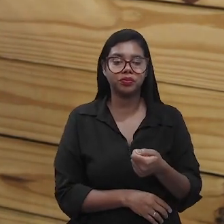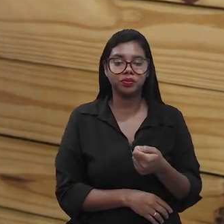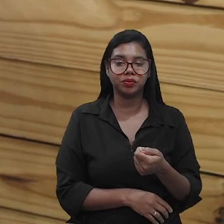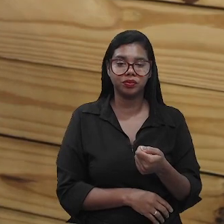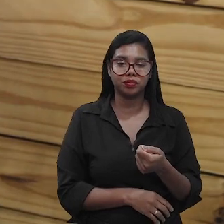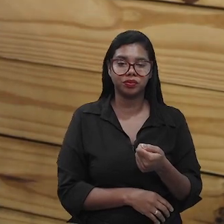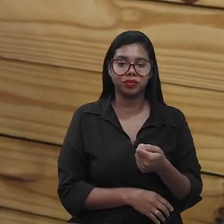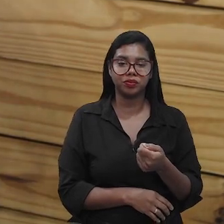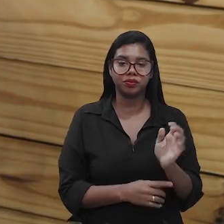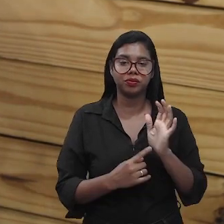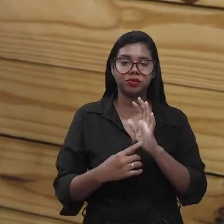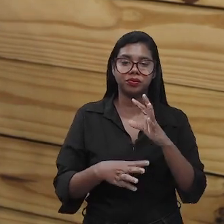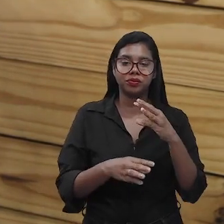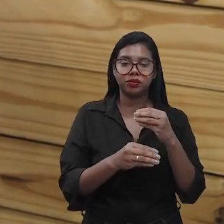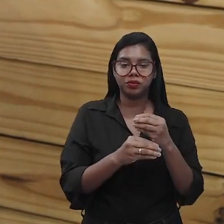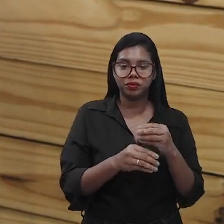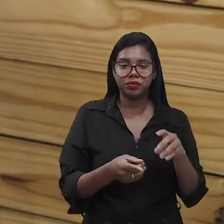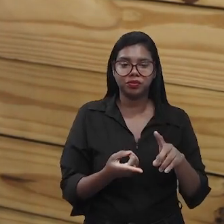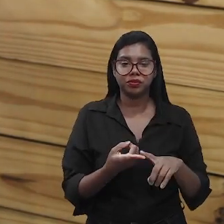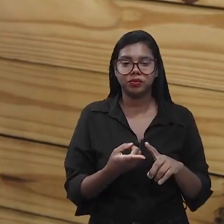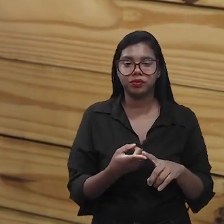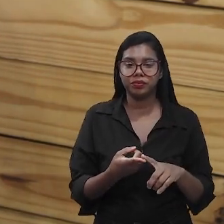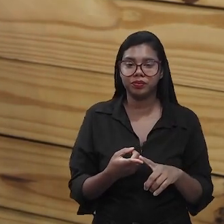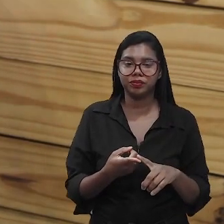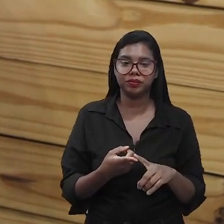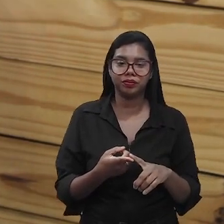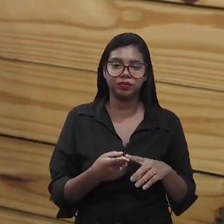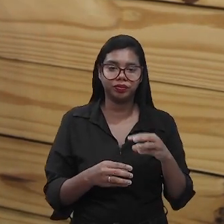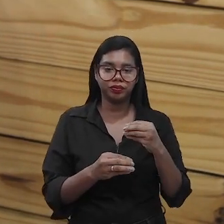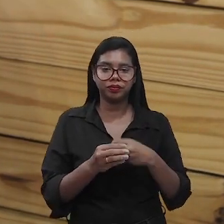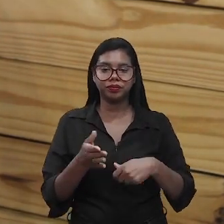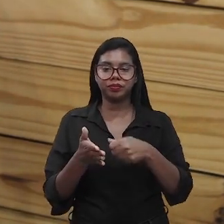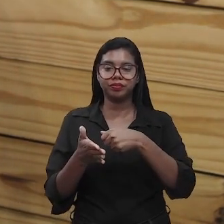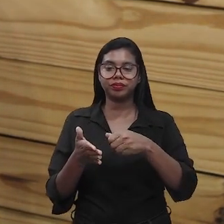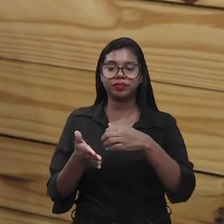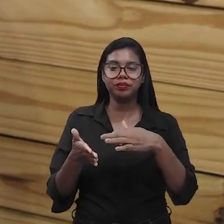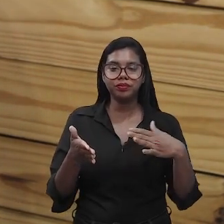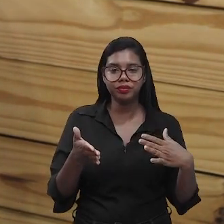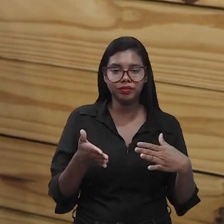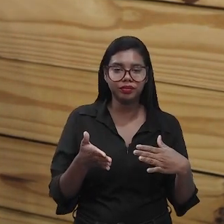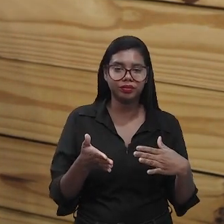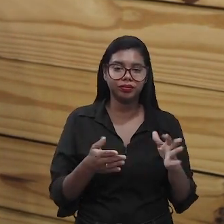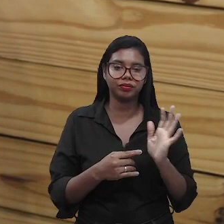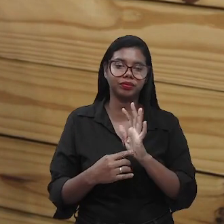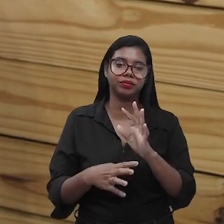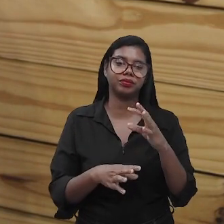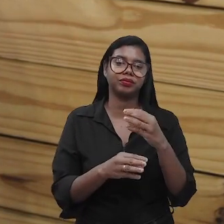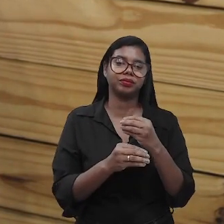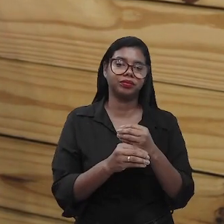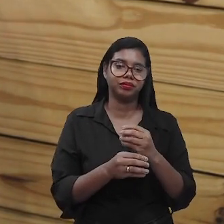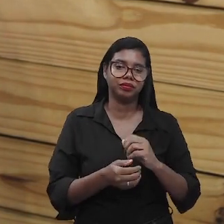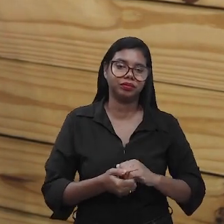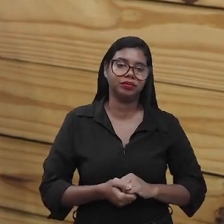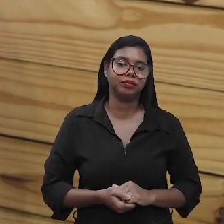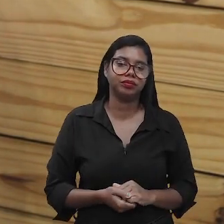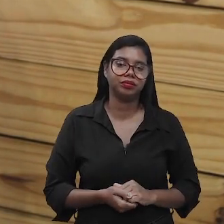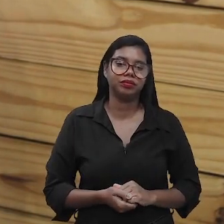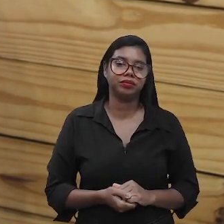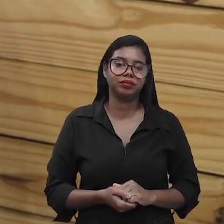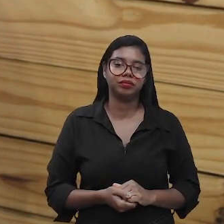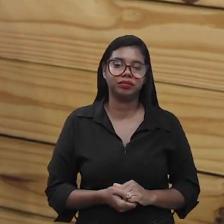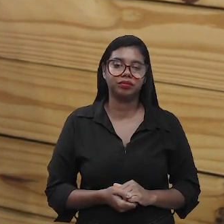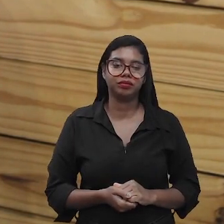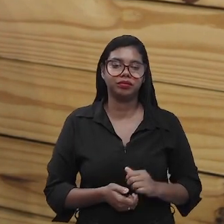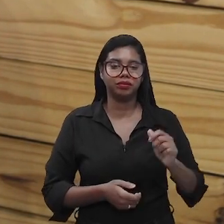que ela foi editora de tal ou qual editora, ela está ativando um gatilho de autoridade. Ou seja, a pessoa, ela, ah, tá, essa